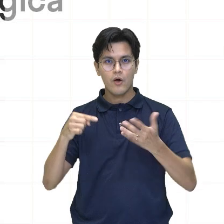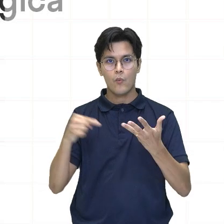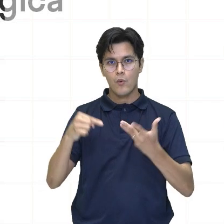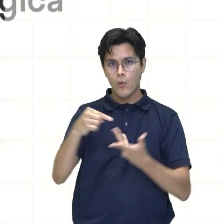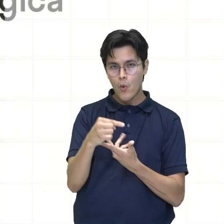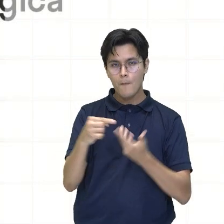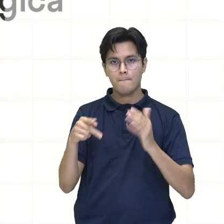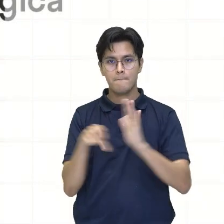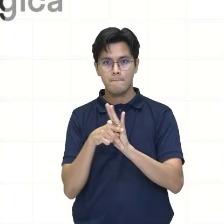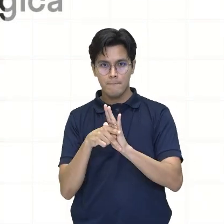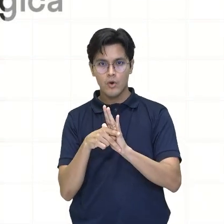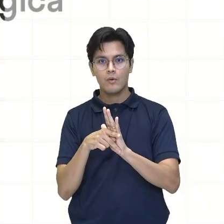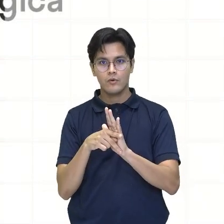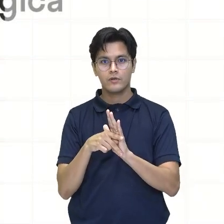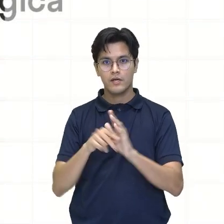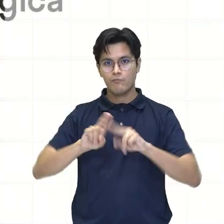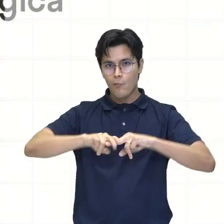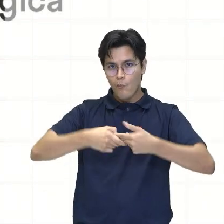morfoestruturais e